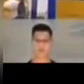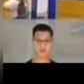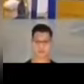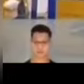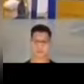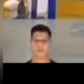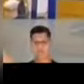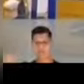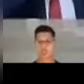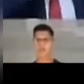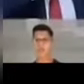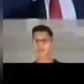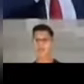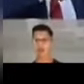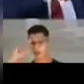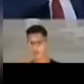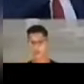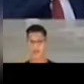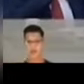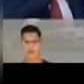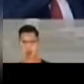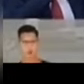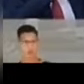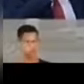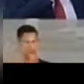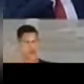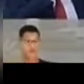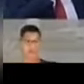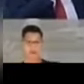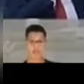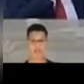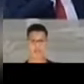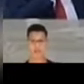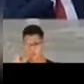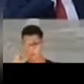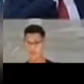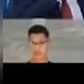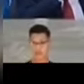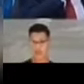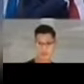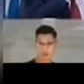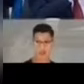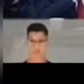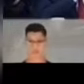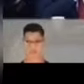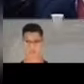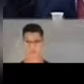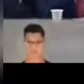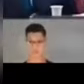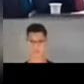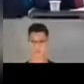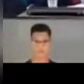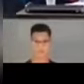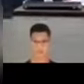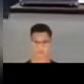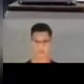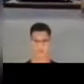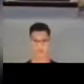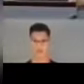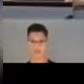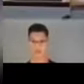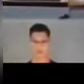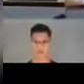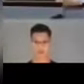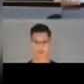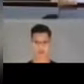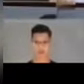Excelência. Cadê a polícia legislativa? Manda tirar o senhor daqui. Presidente. Manda tirar daqui. Presidente, Vossa Excelência está na posição de presidente